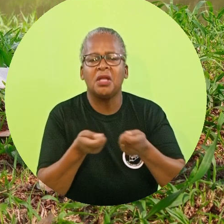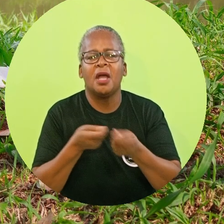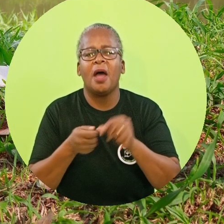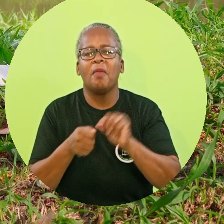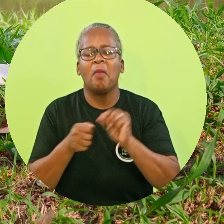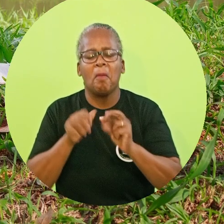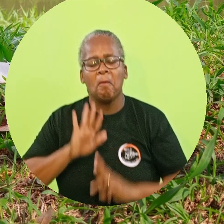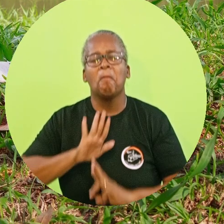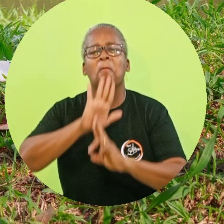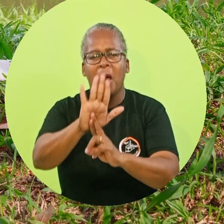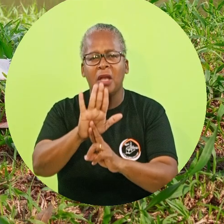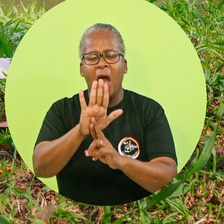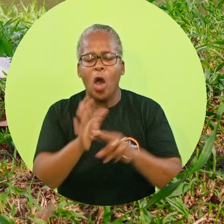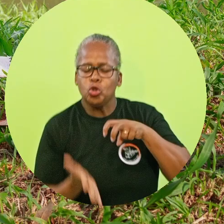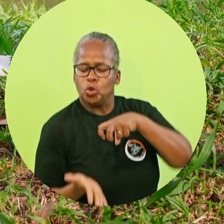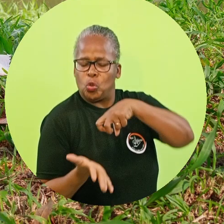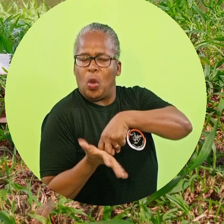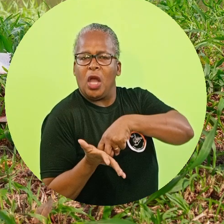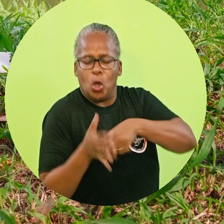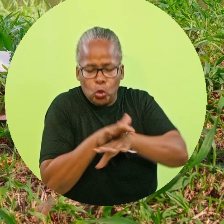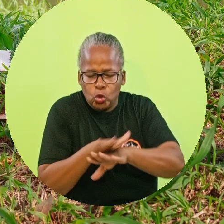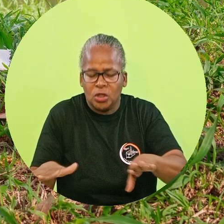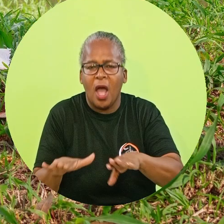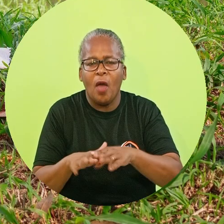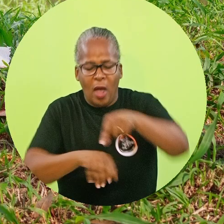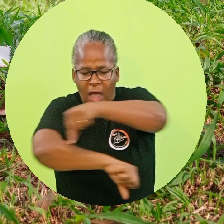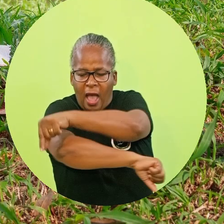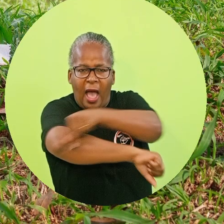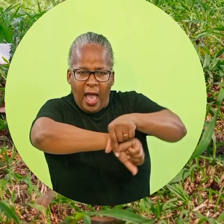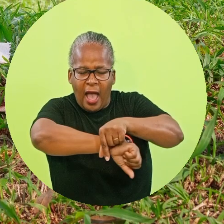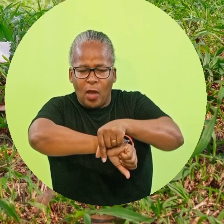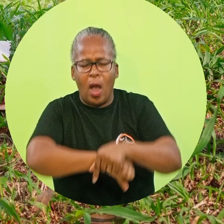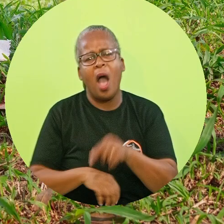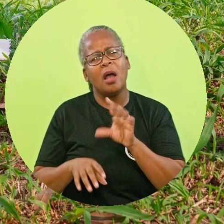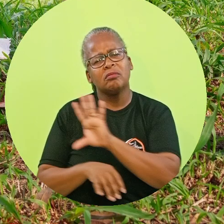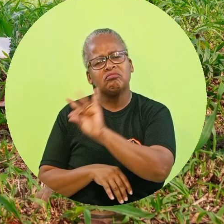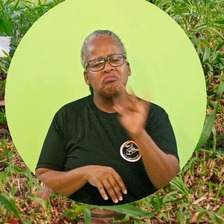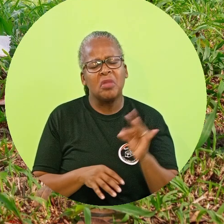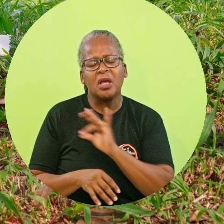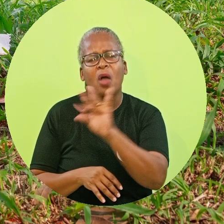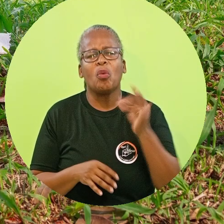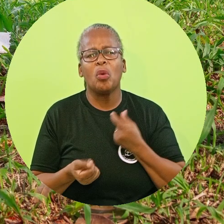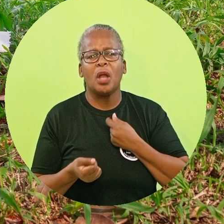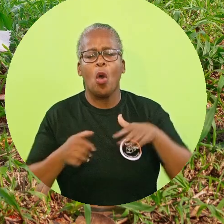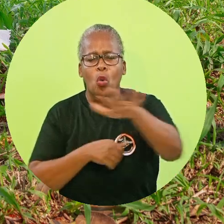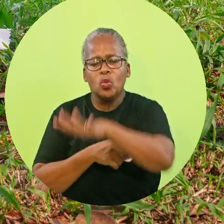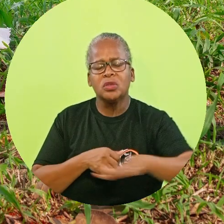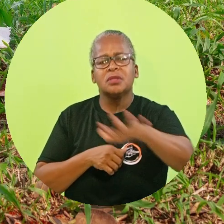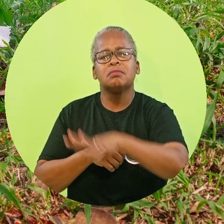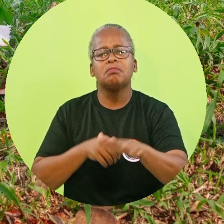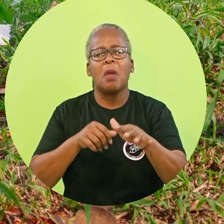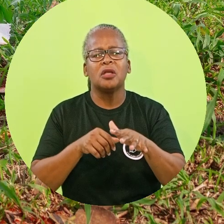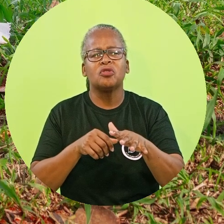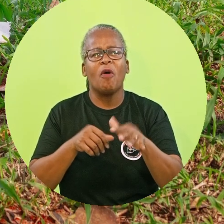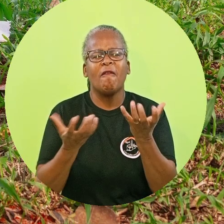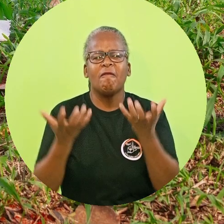da diáspora? O joelho no chão é régua e compasso. Calcula o espaço vazio onde o fio vermelho, cicatriz que